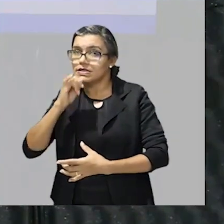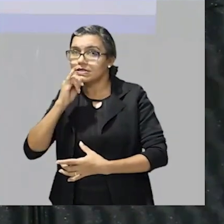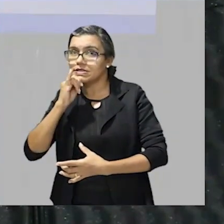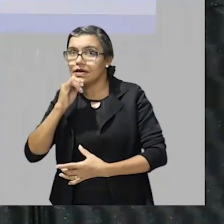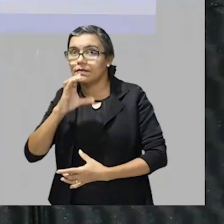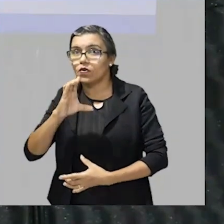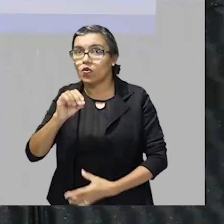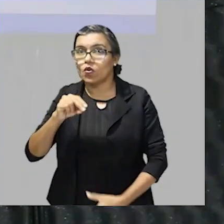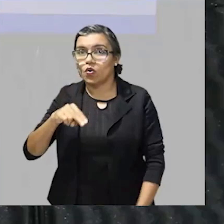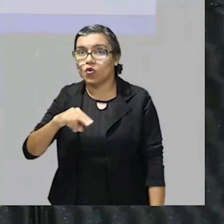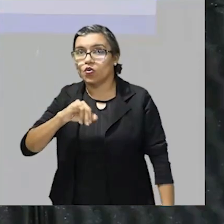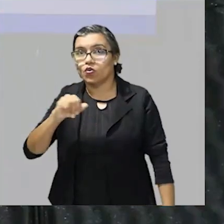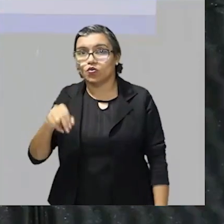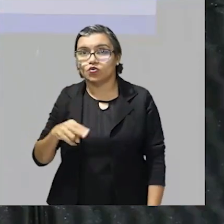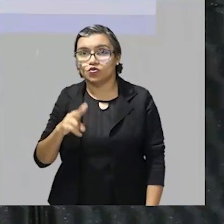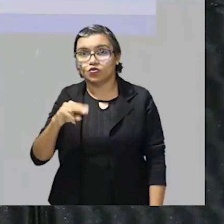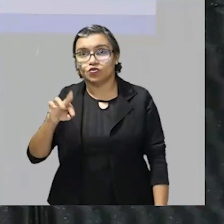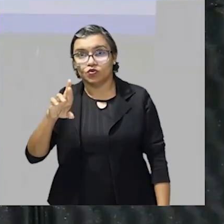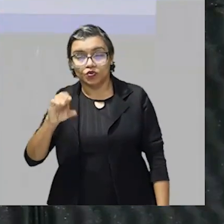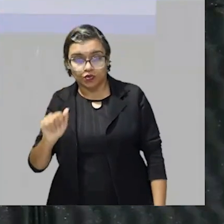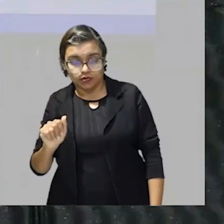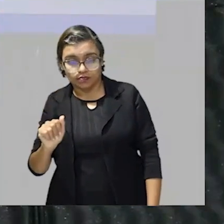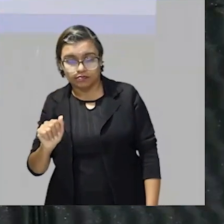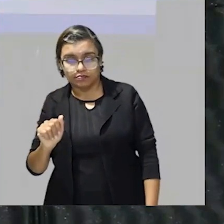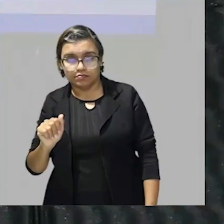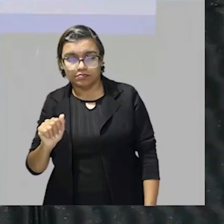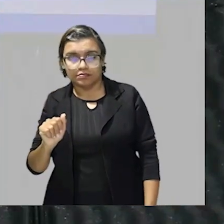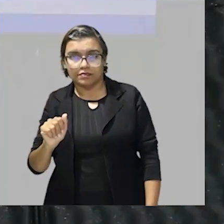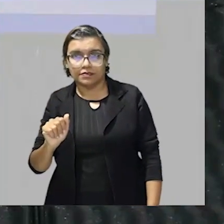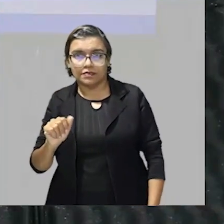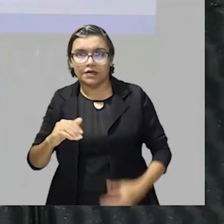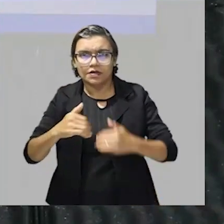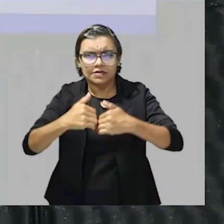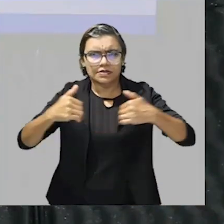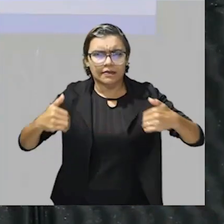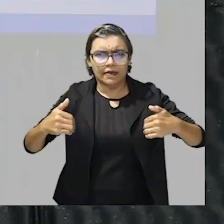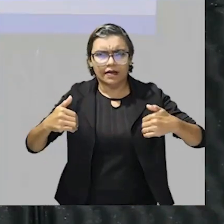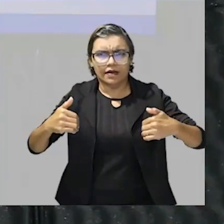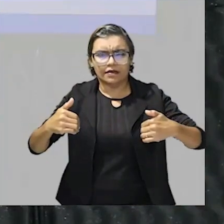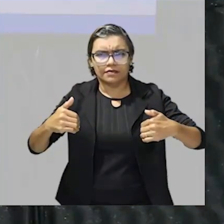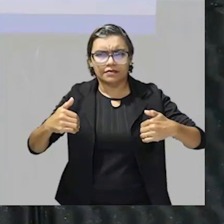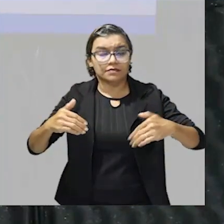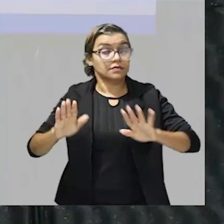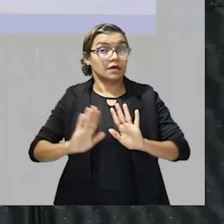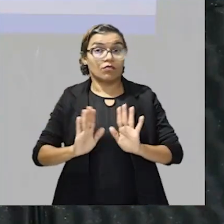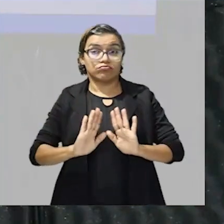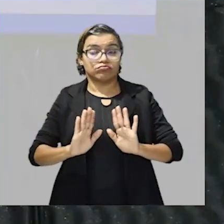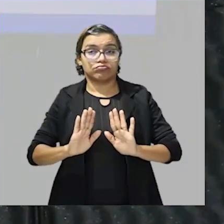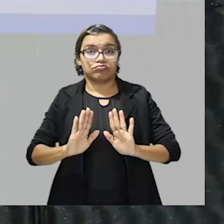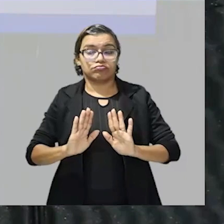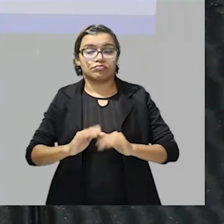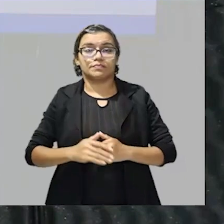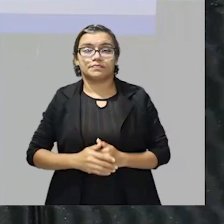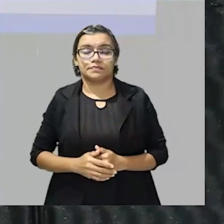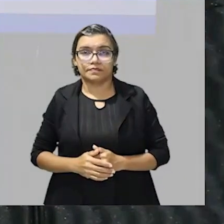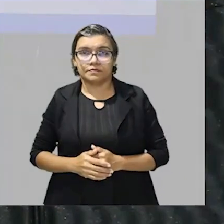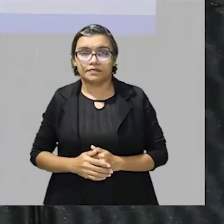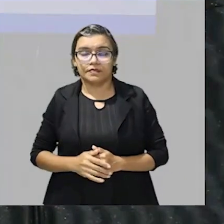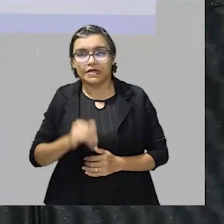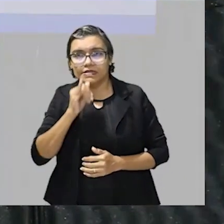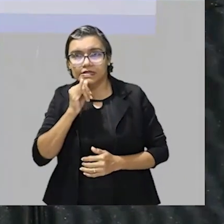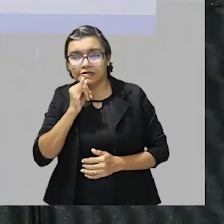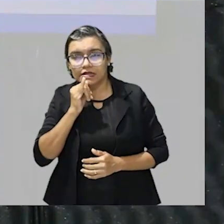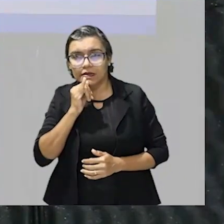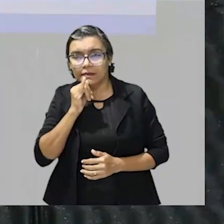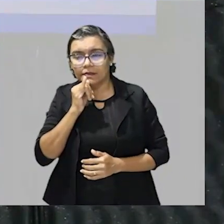eu posso dissociar o contexto Não não posso eu posso deixar de lado